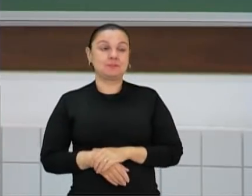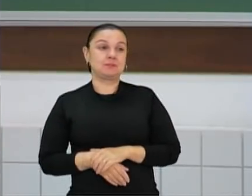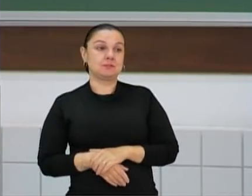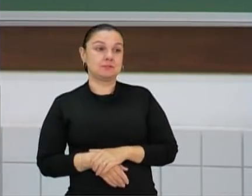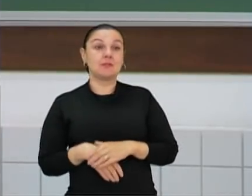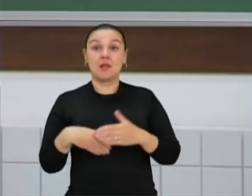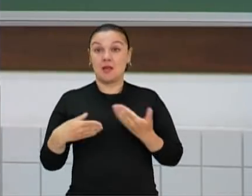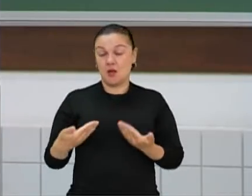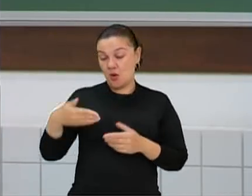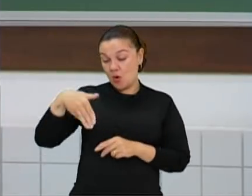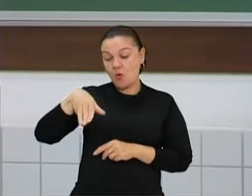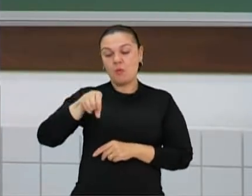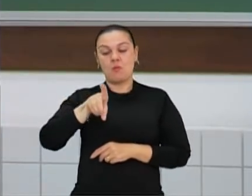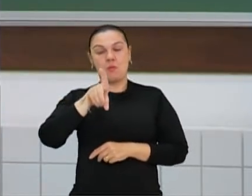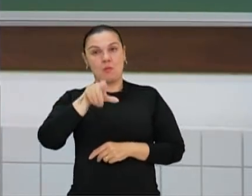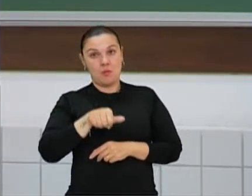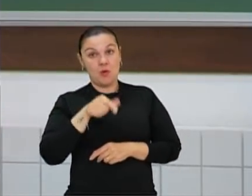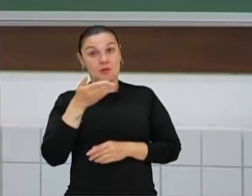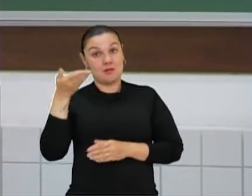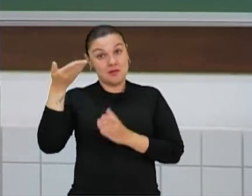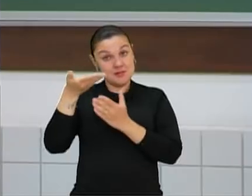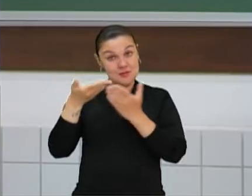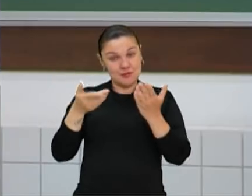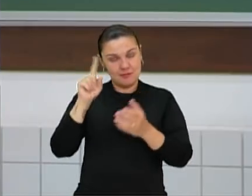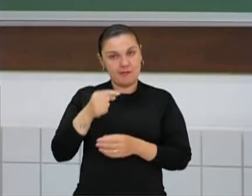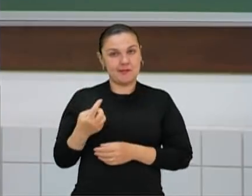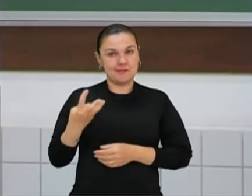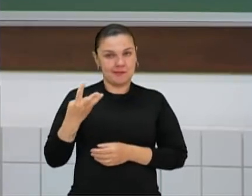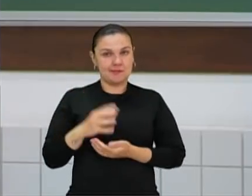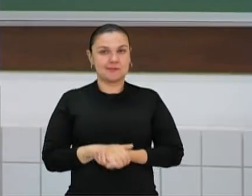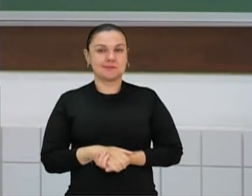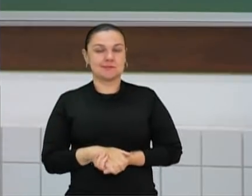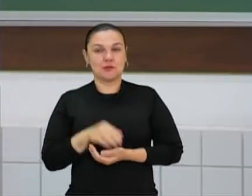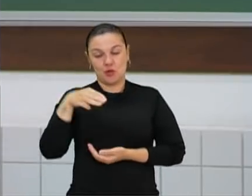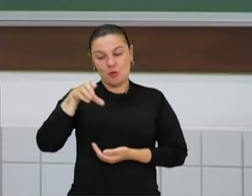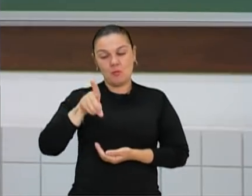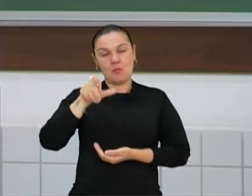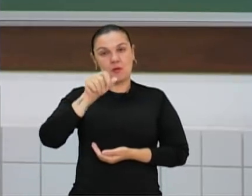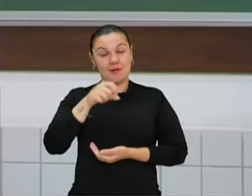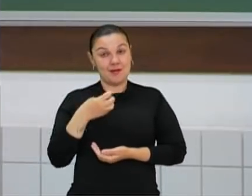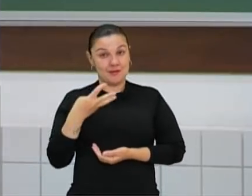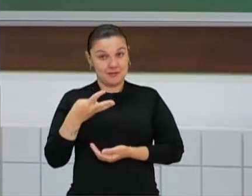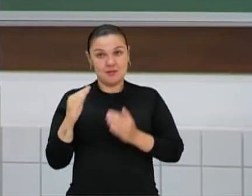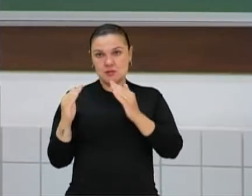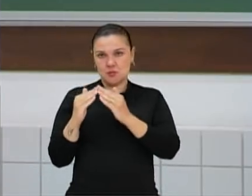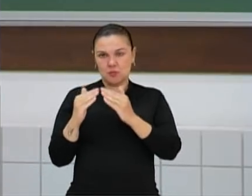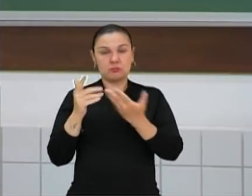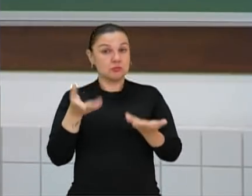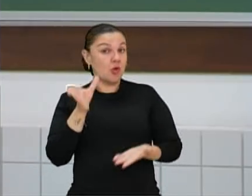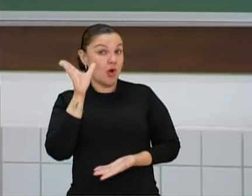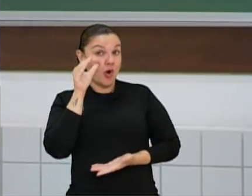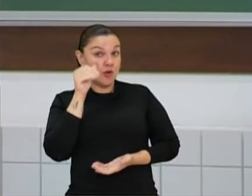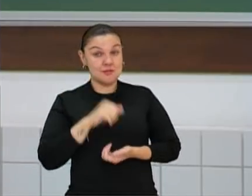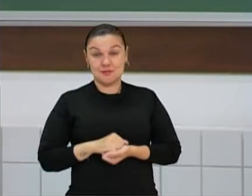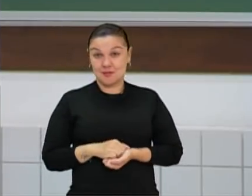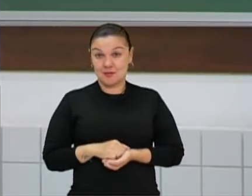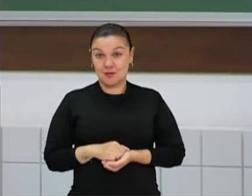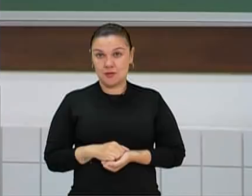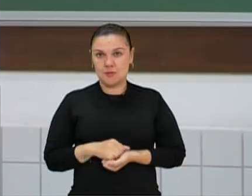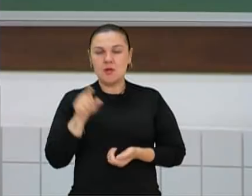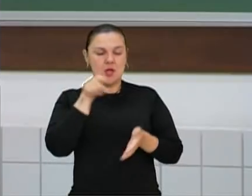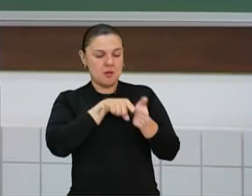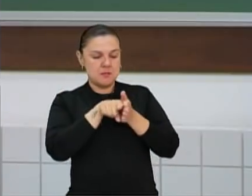Então, a moda nesse exercício é 3, tá? A moda é 3 habitantes, tá? Por curiosidade, de acordo com o censo